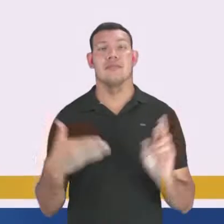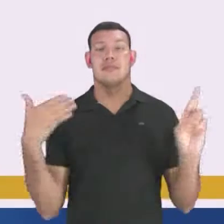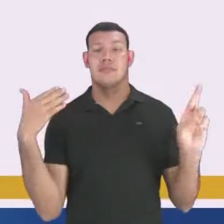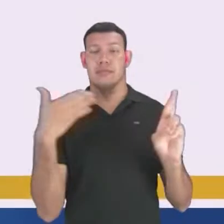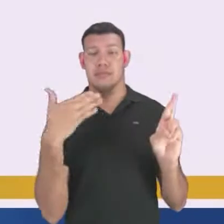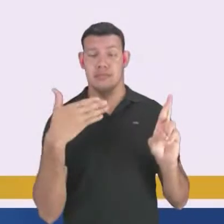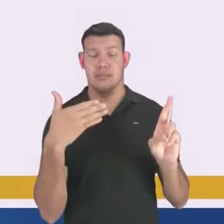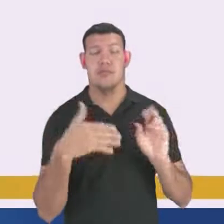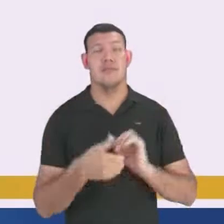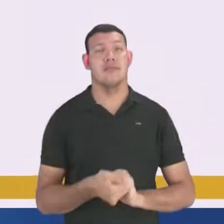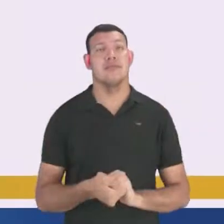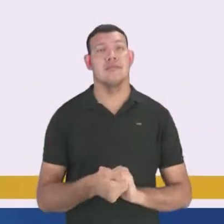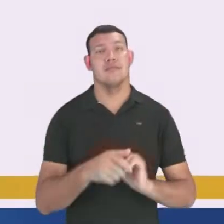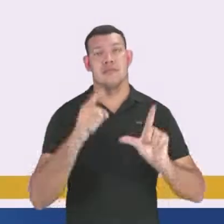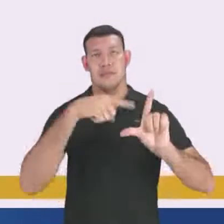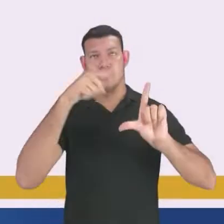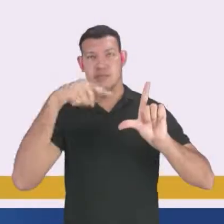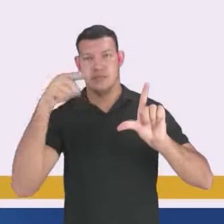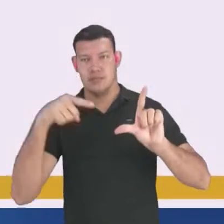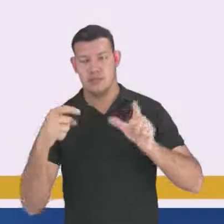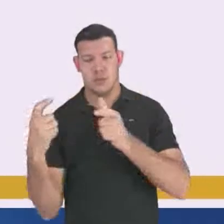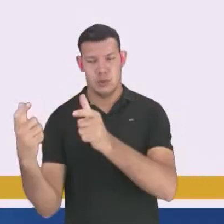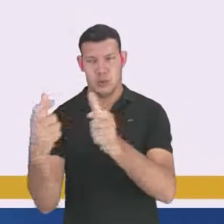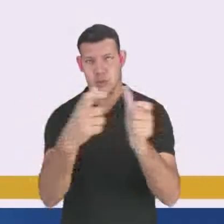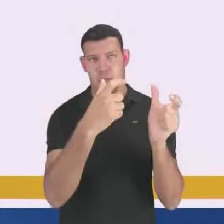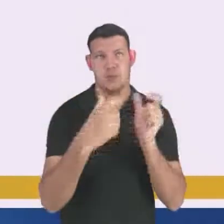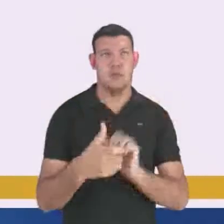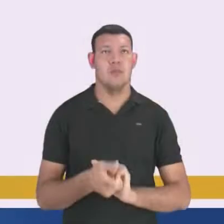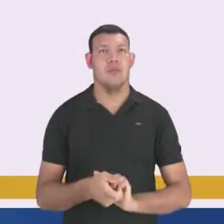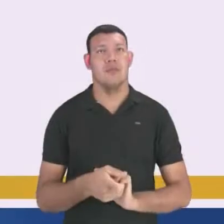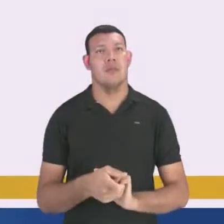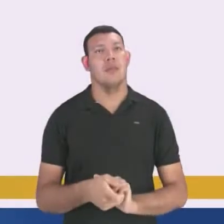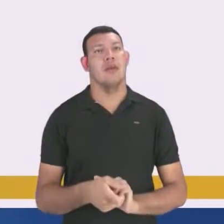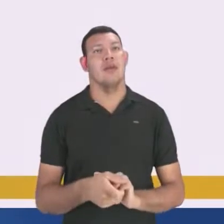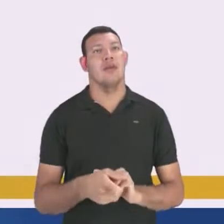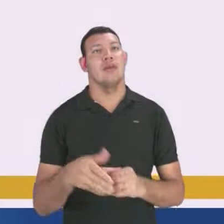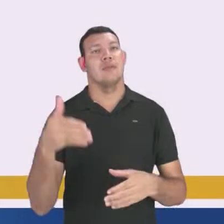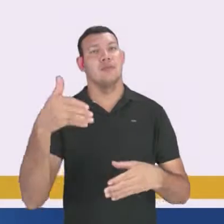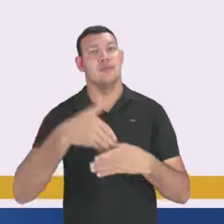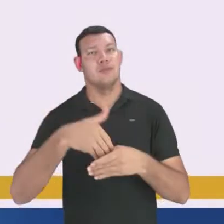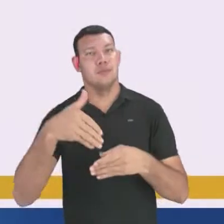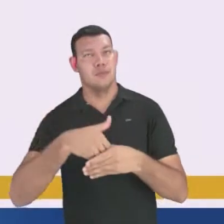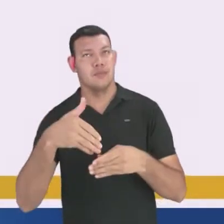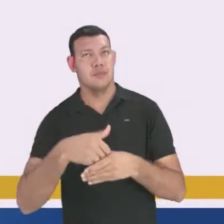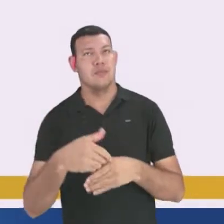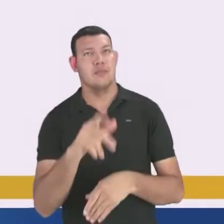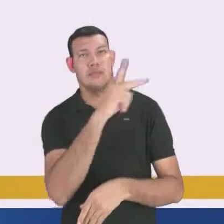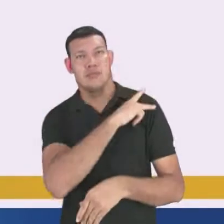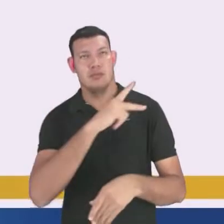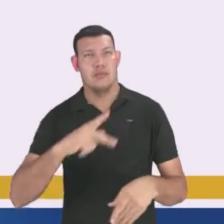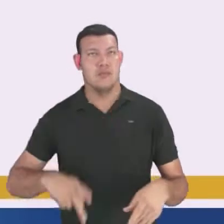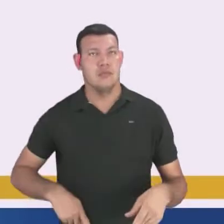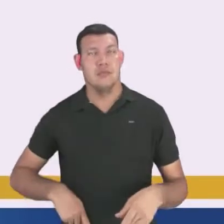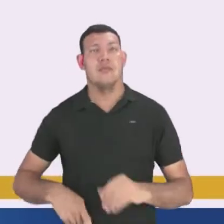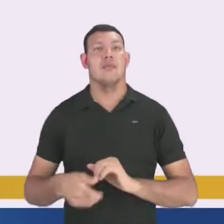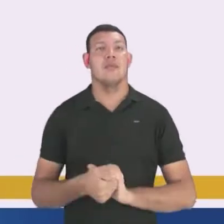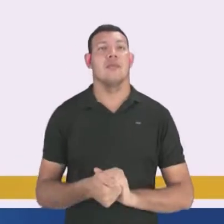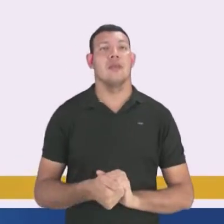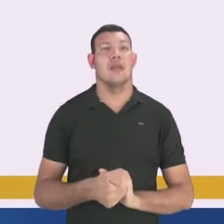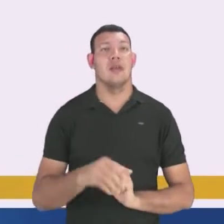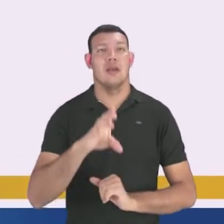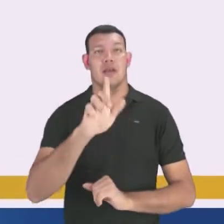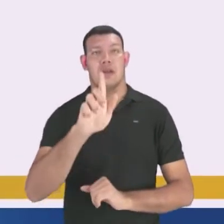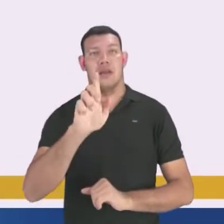representação gráfica em setores, Na eleição ainda para a presidência de um grêmio estudantil, disputaram dois candidatos, denominados A e